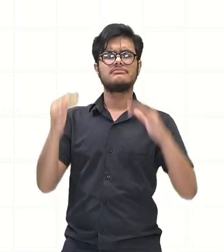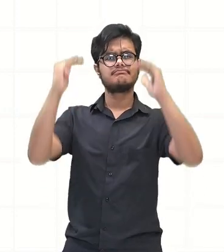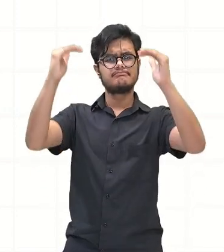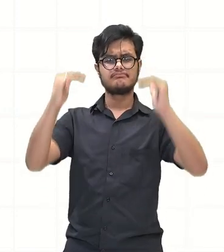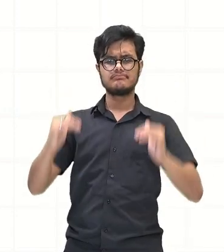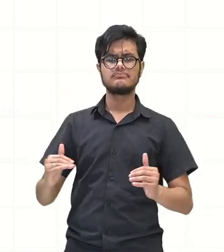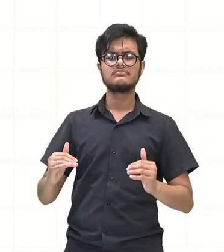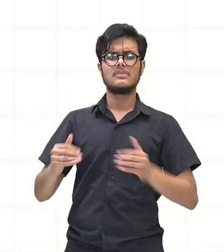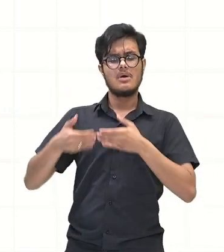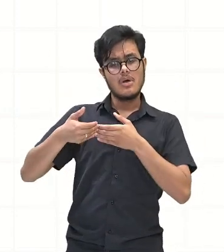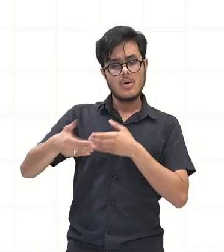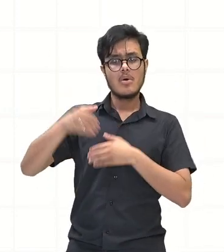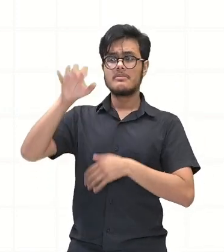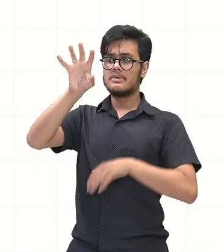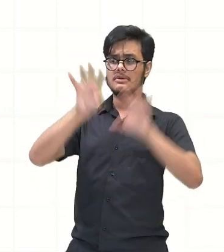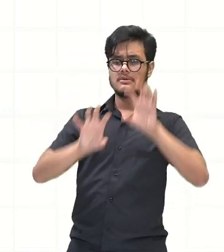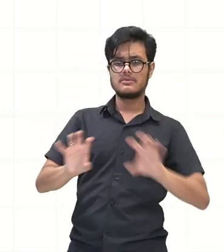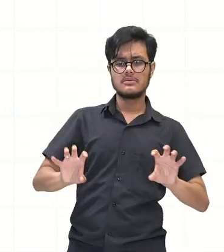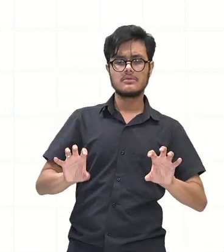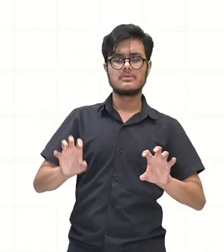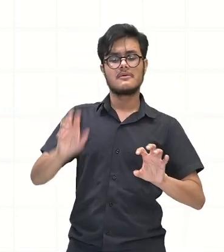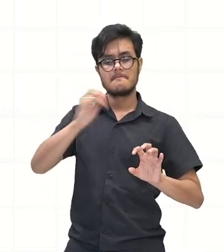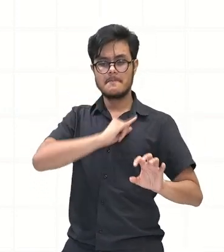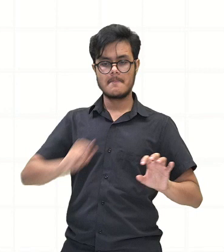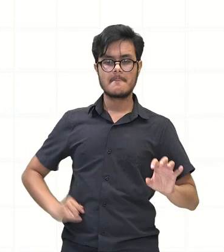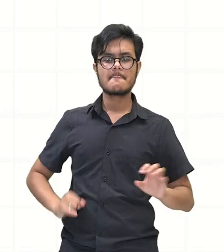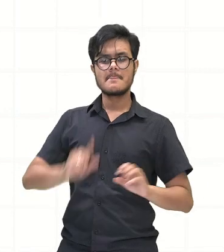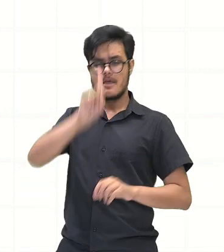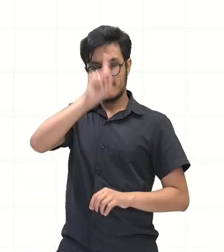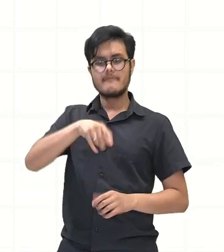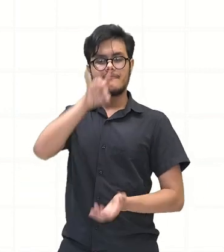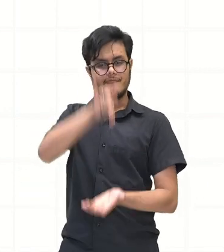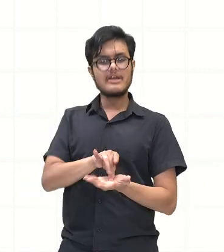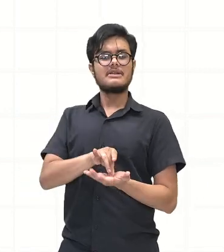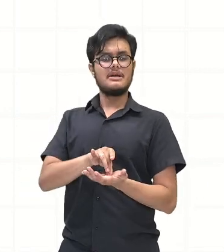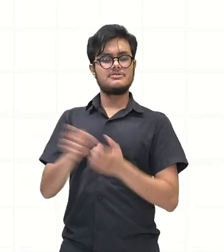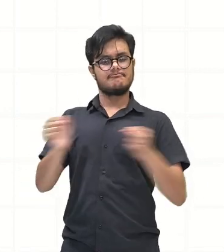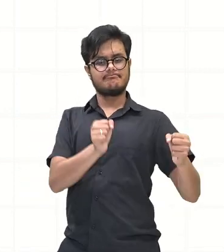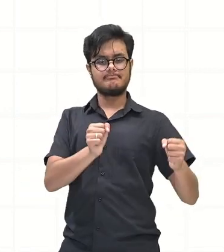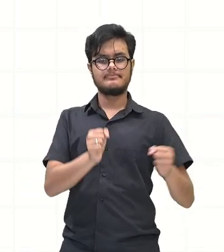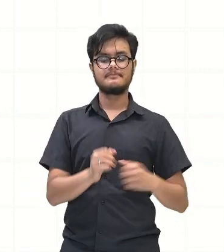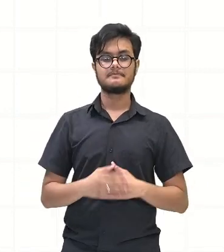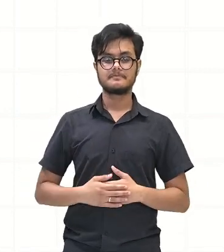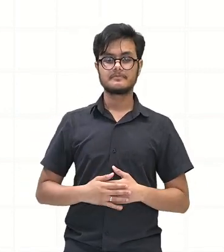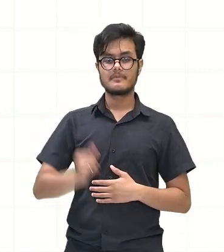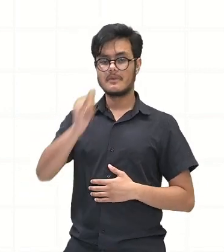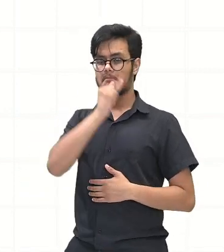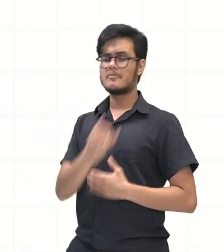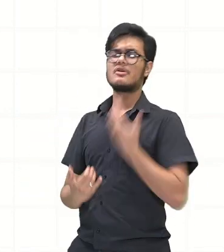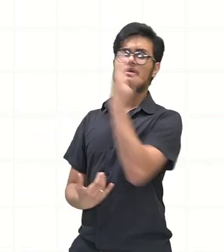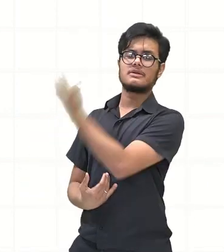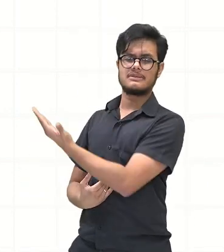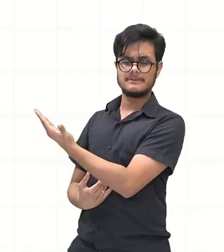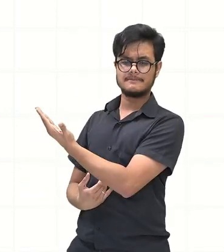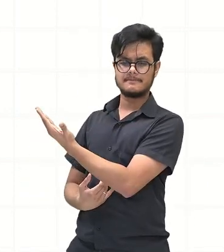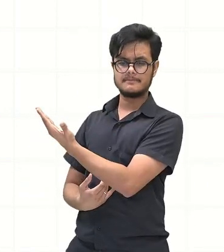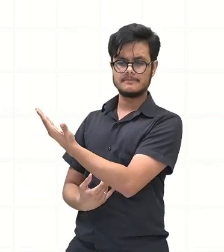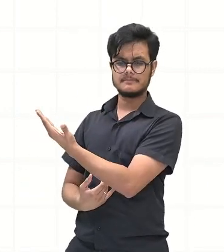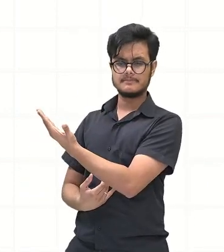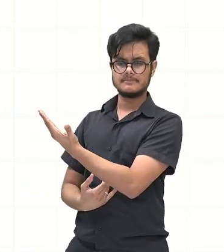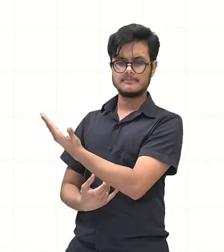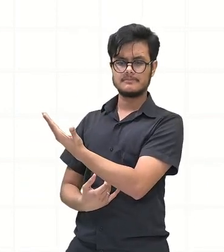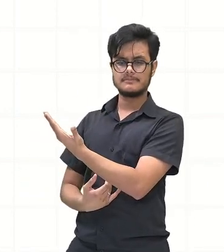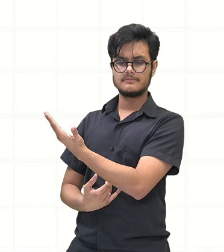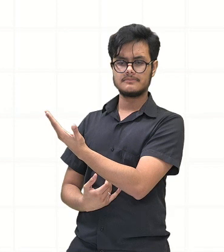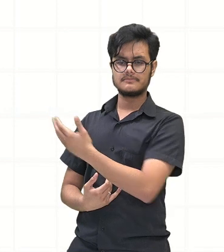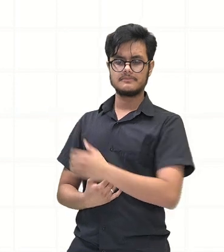poder justamente legitimar o seu poder. Observem aqui que eu tenho Catargo, Egito aqui,